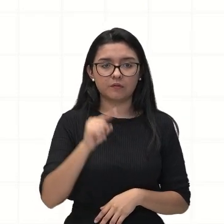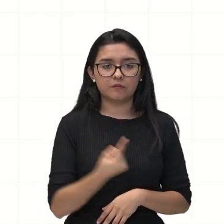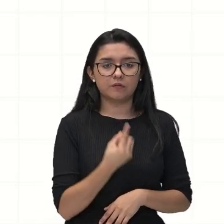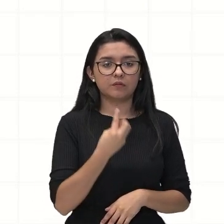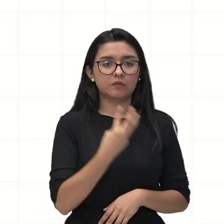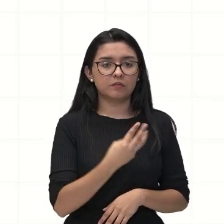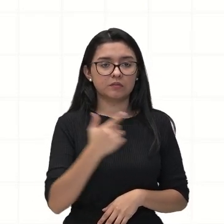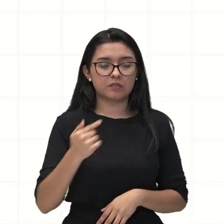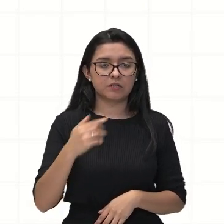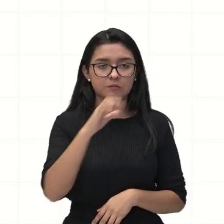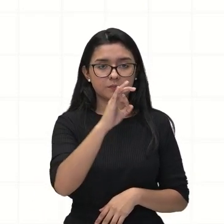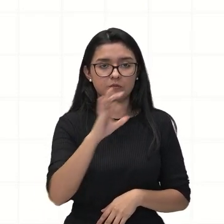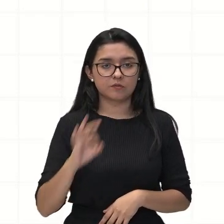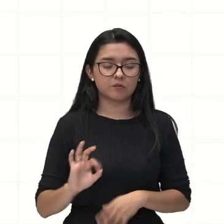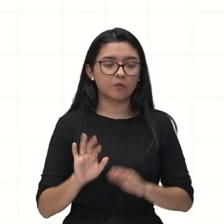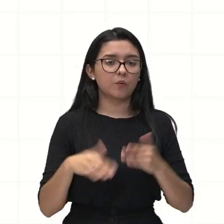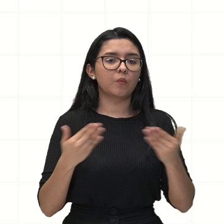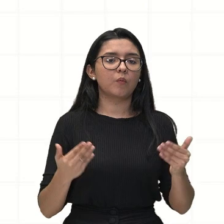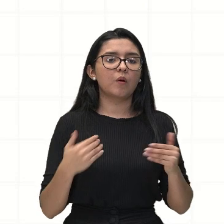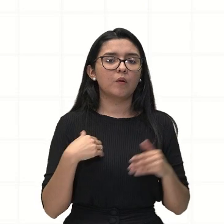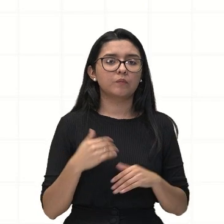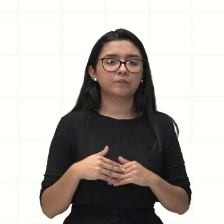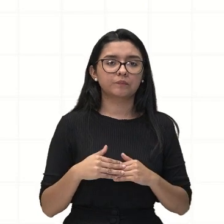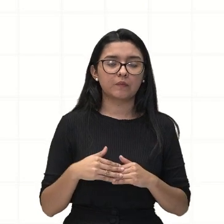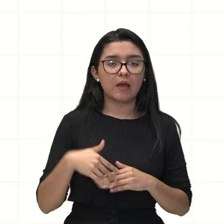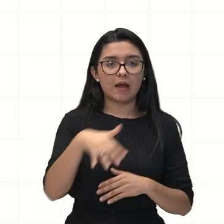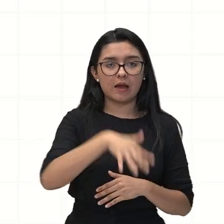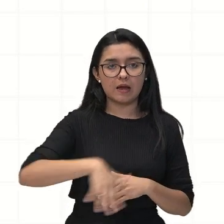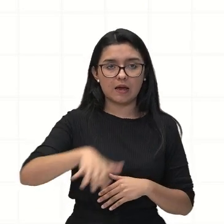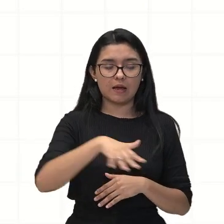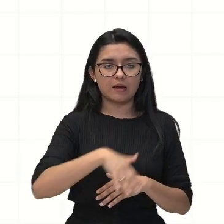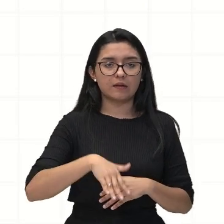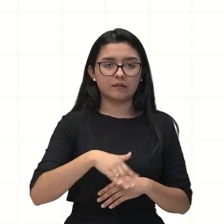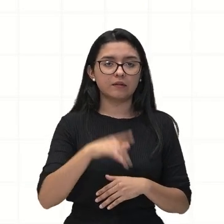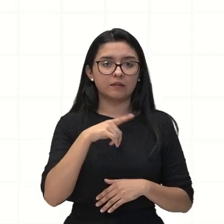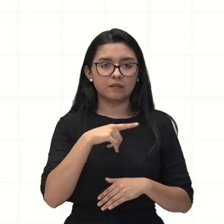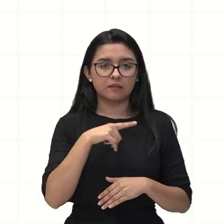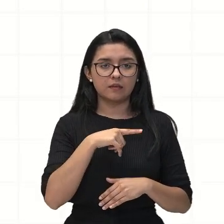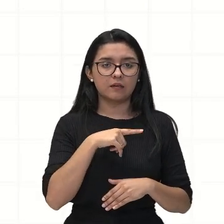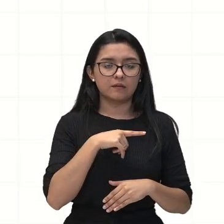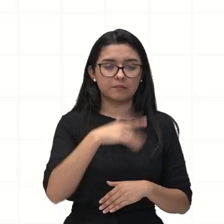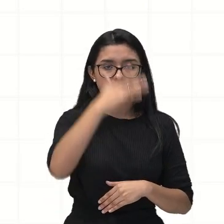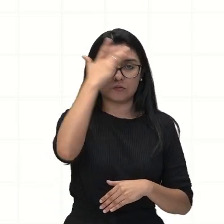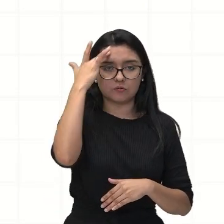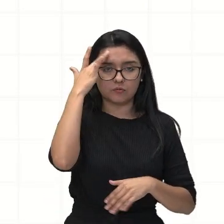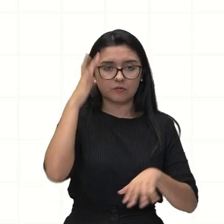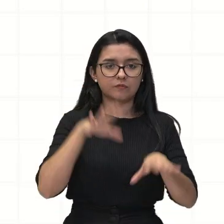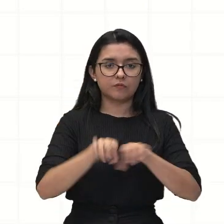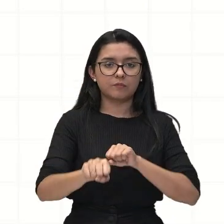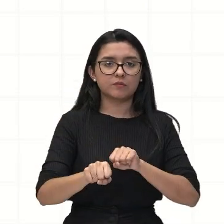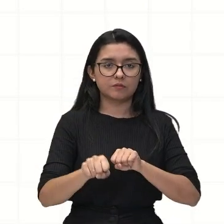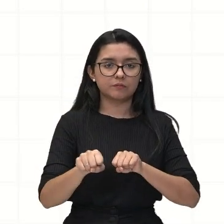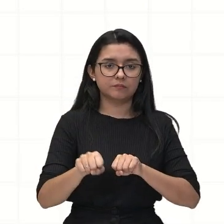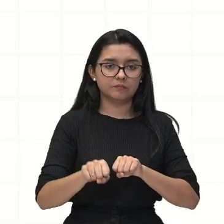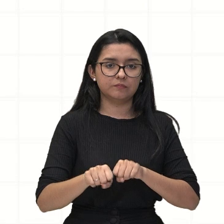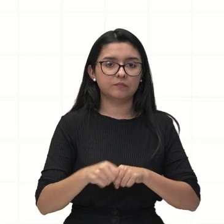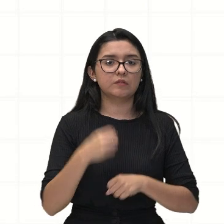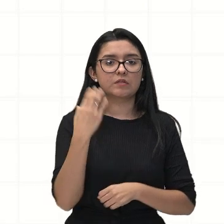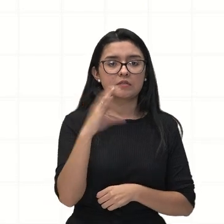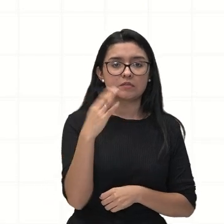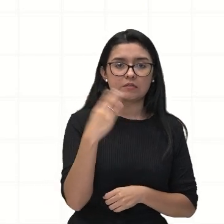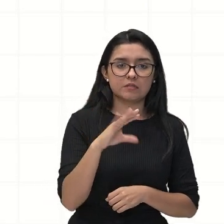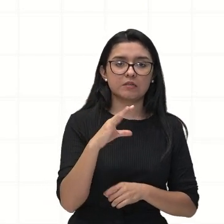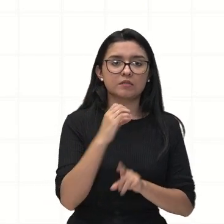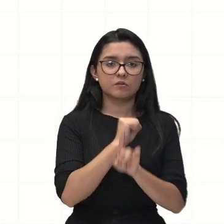44,37%. Ou seja, qual é a maior área que teve gente formada? Foram justamente nas áreas de ciências